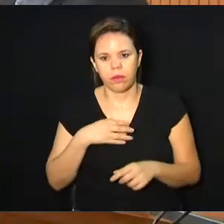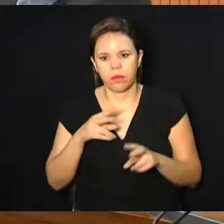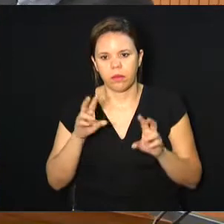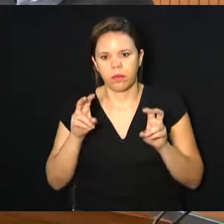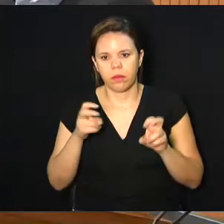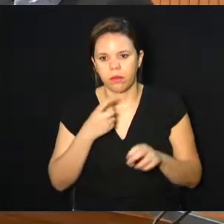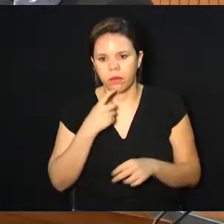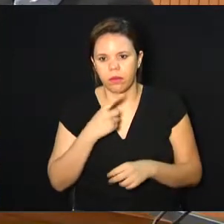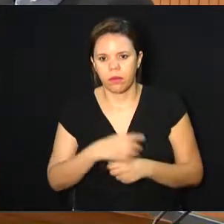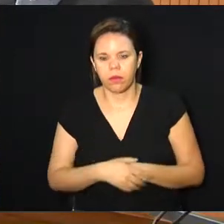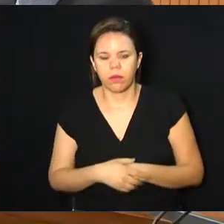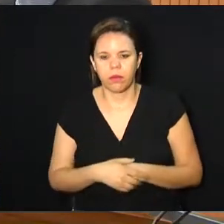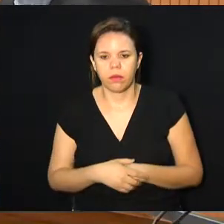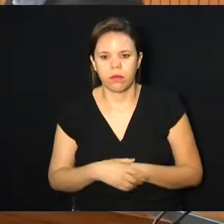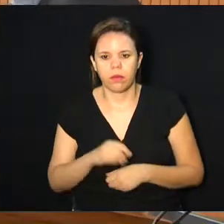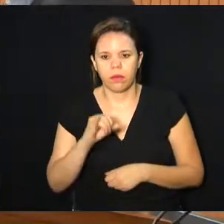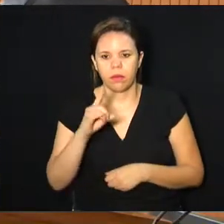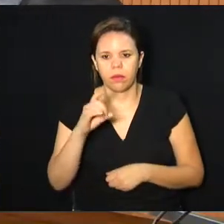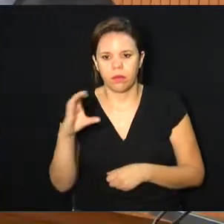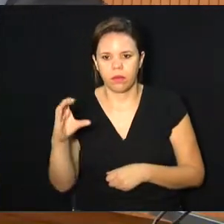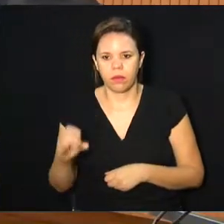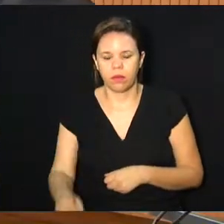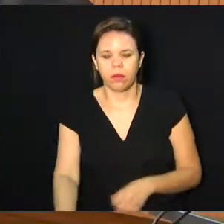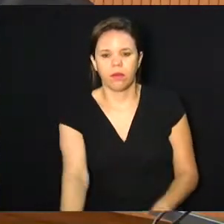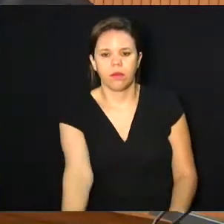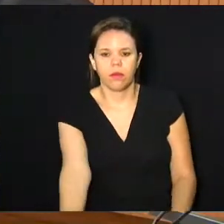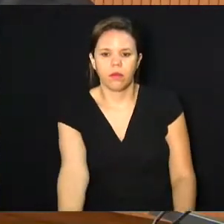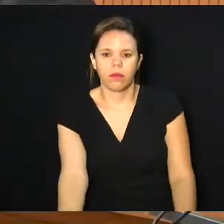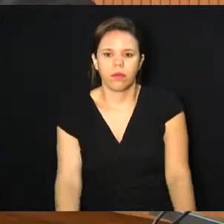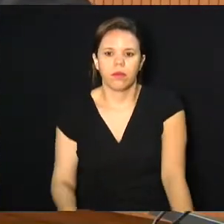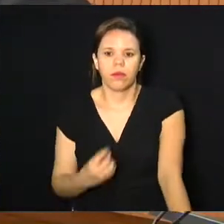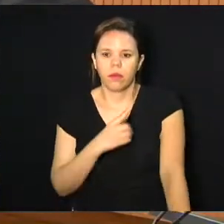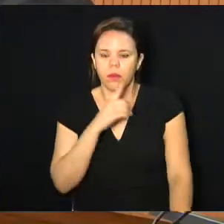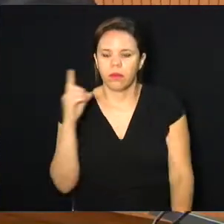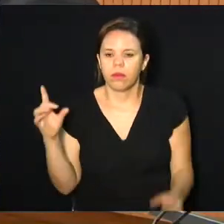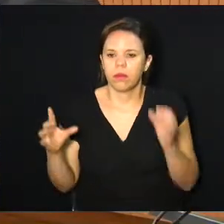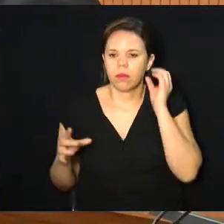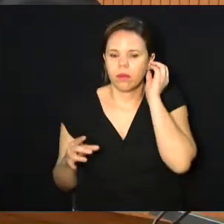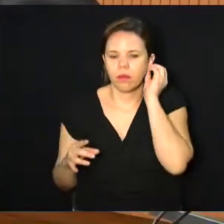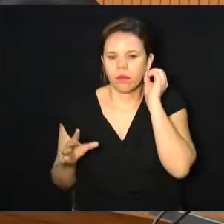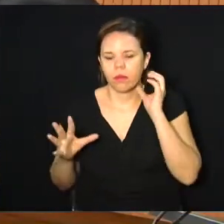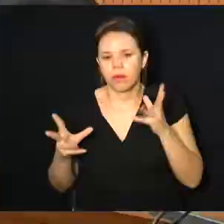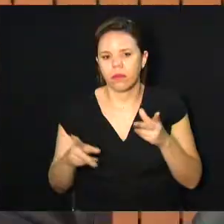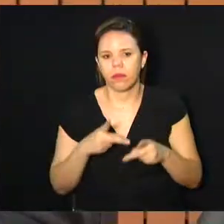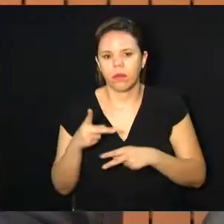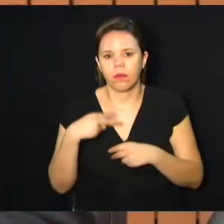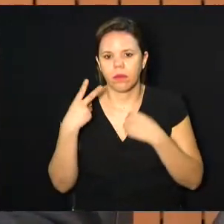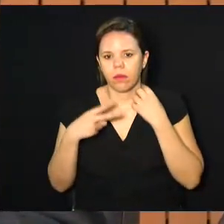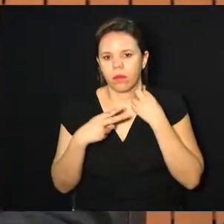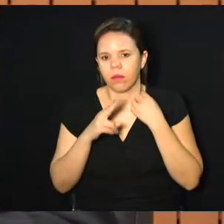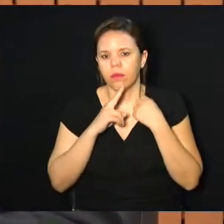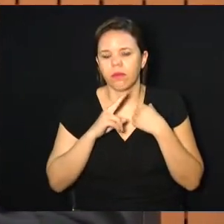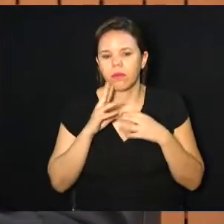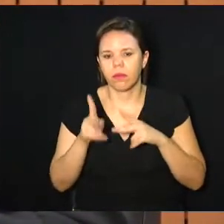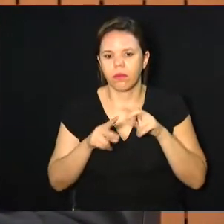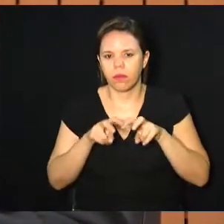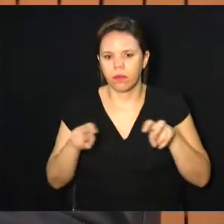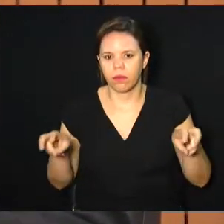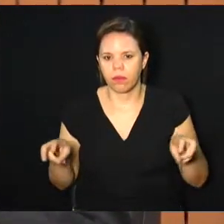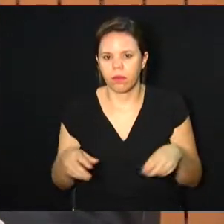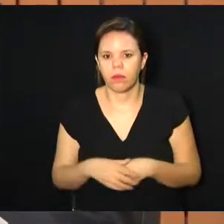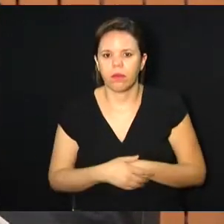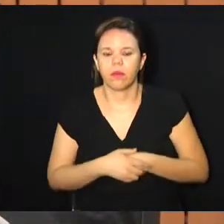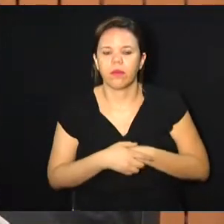Campinas e o IDEC. Bom dia a todos, vereador Nelson, todos os membros da